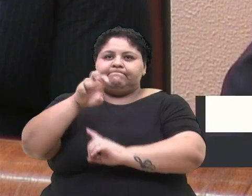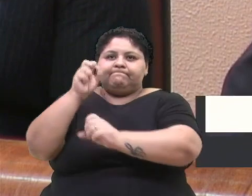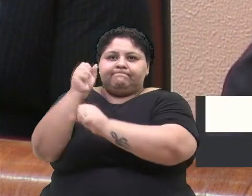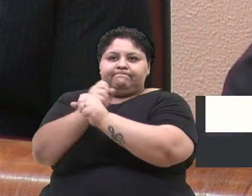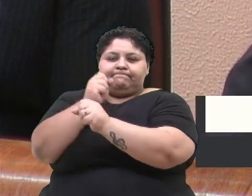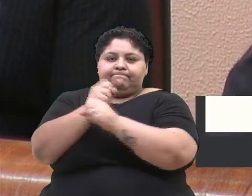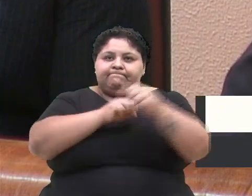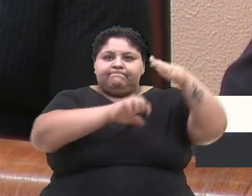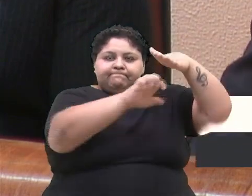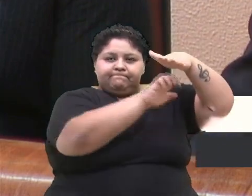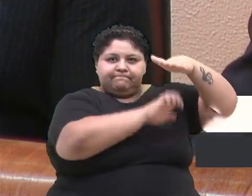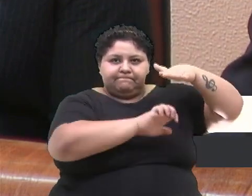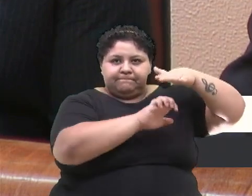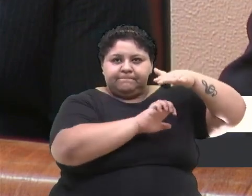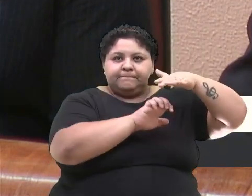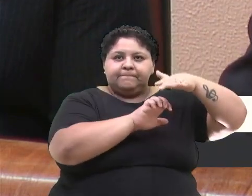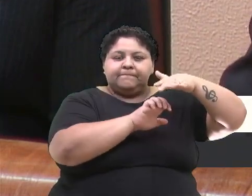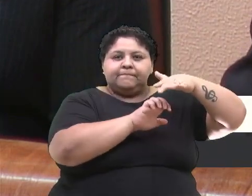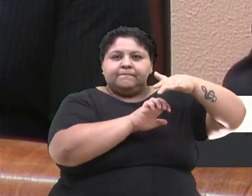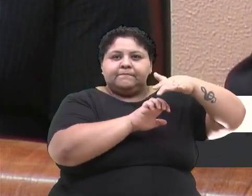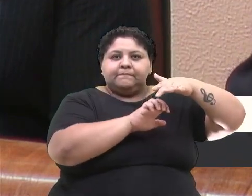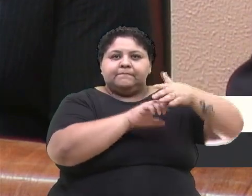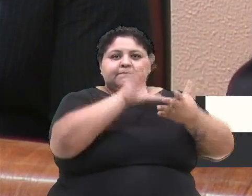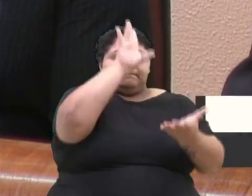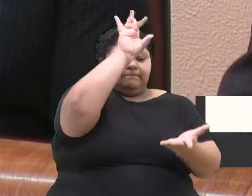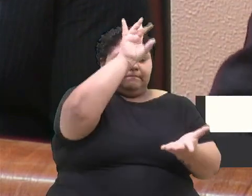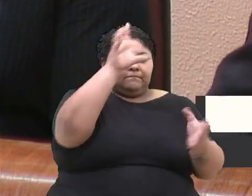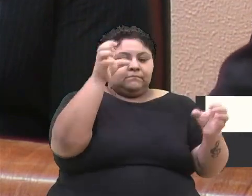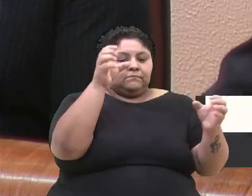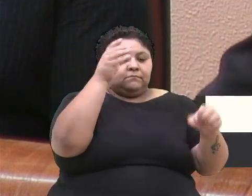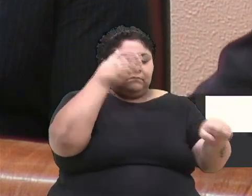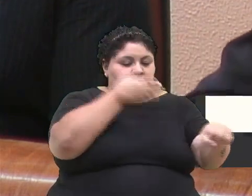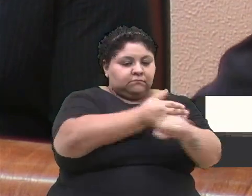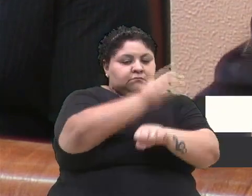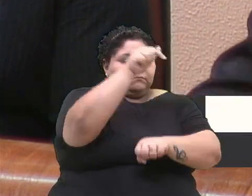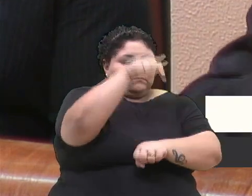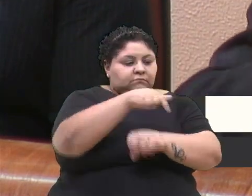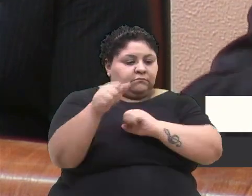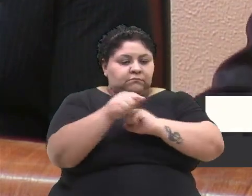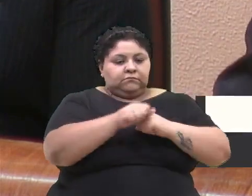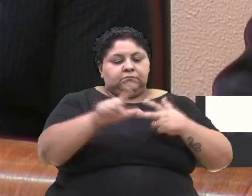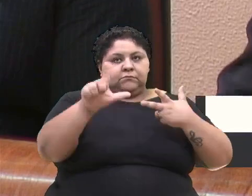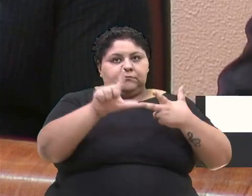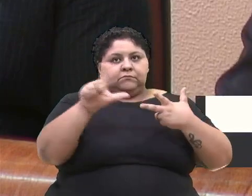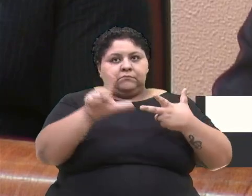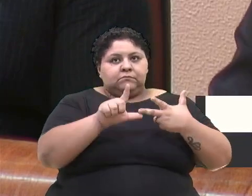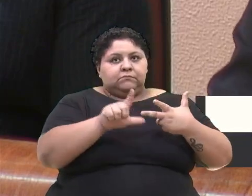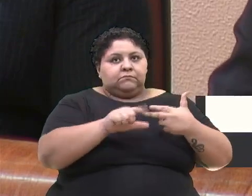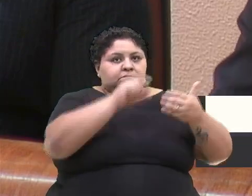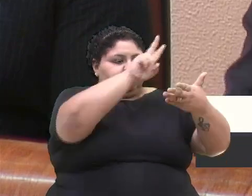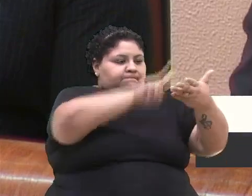Ceasa Serra, outorgada por este Poder Legislativo com o seguinte teor.